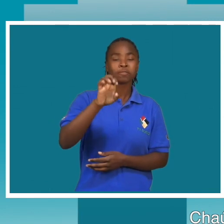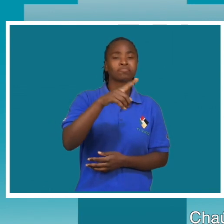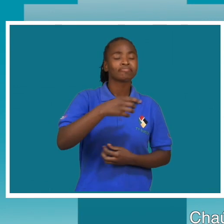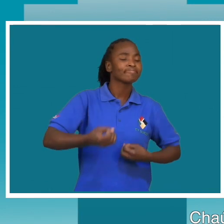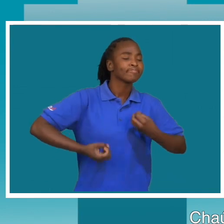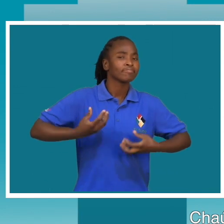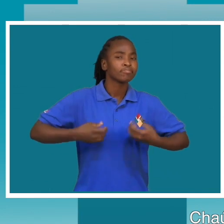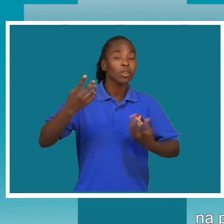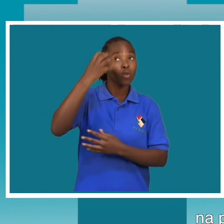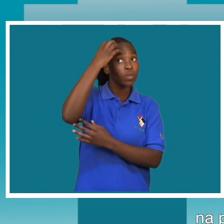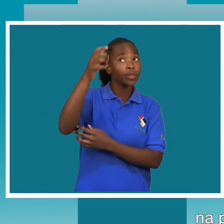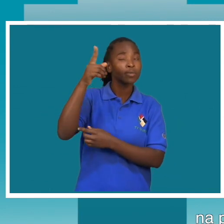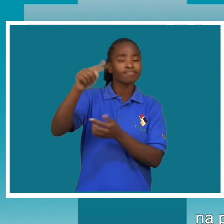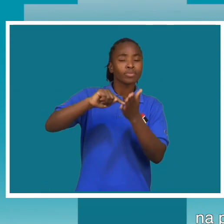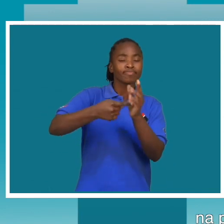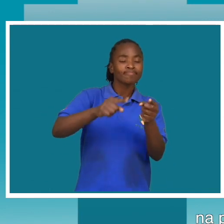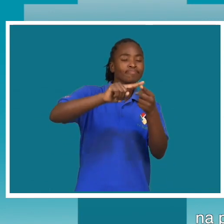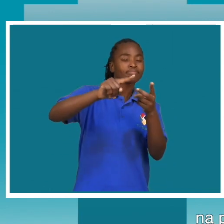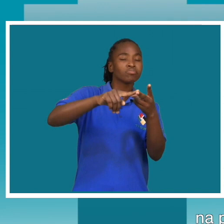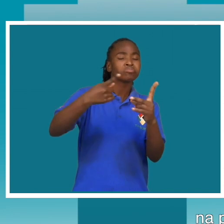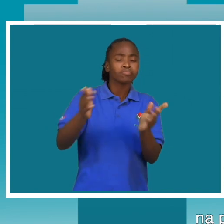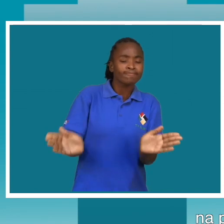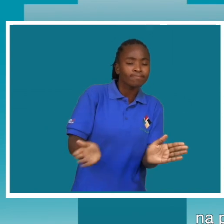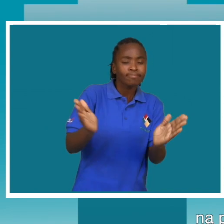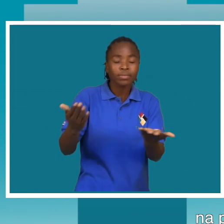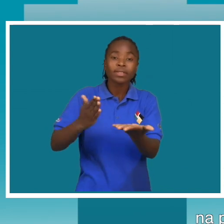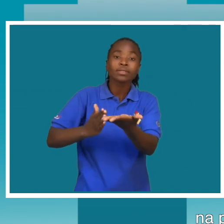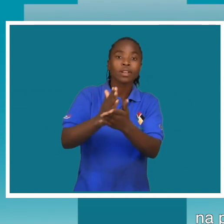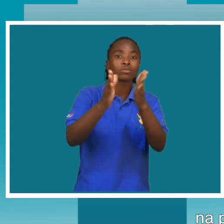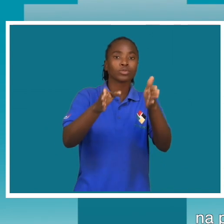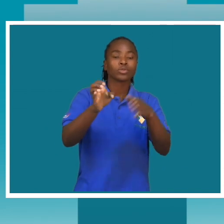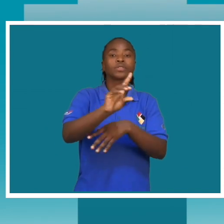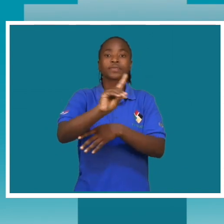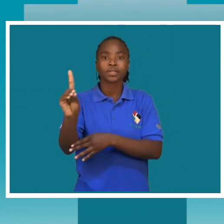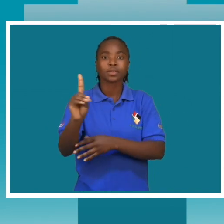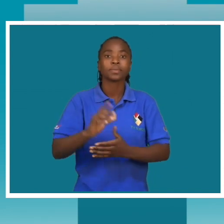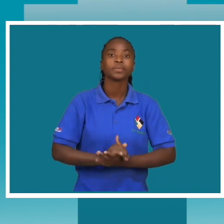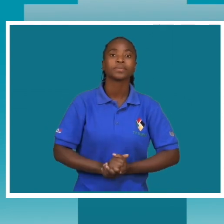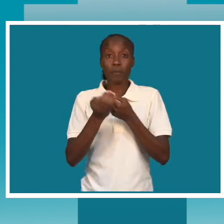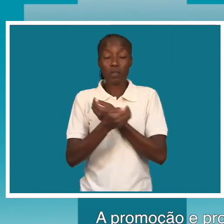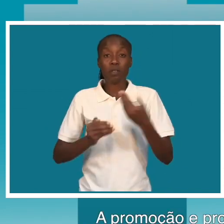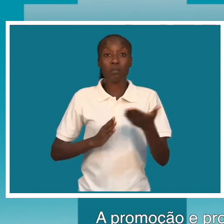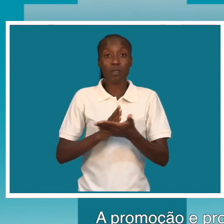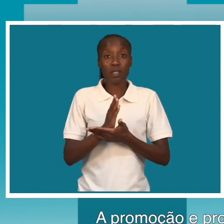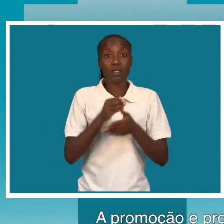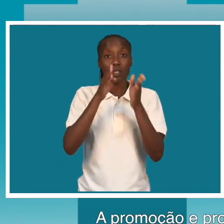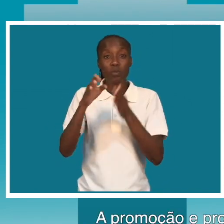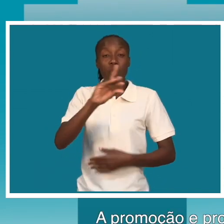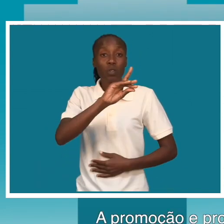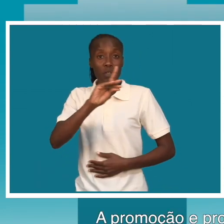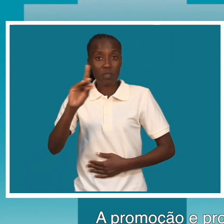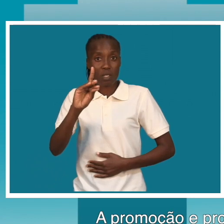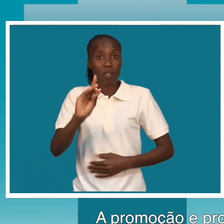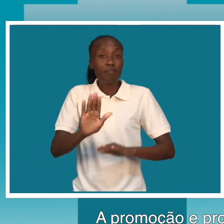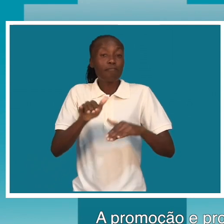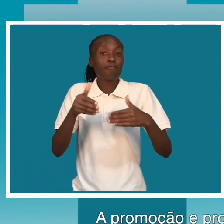acometimento do governo na promoção dos direitos desta camada social. A promoção e proteção